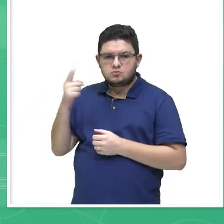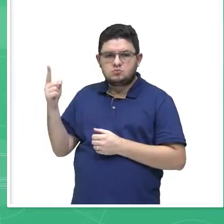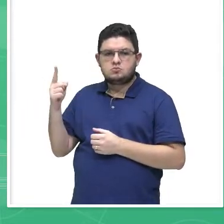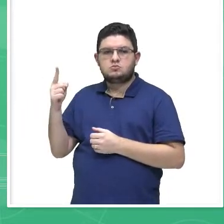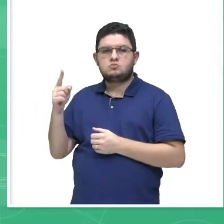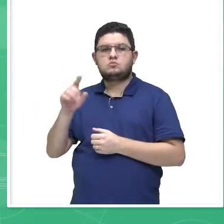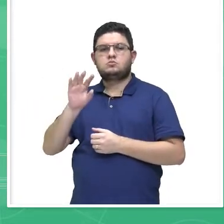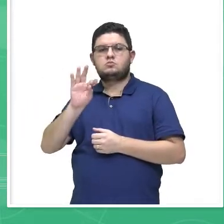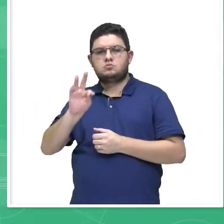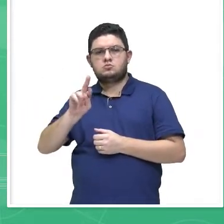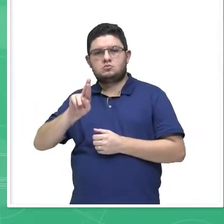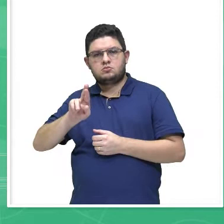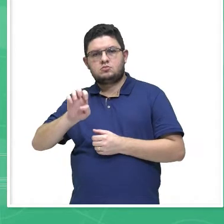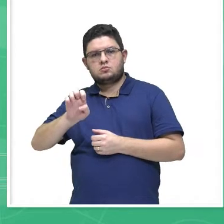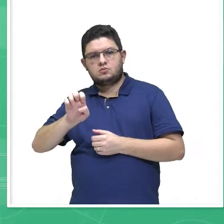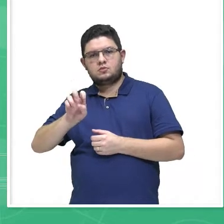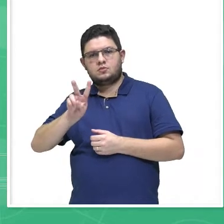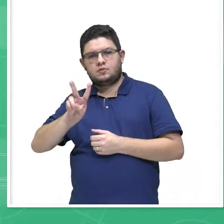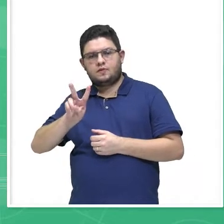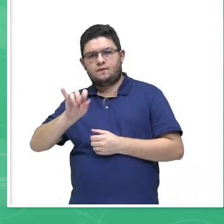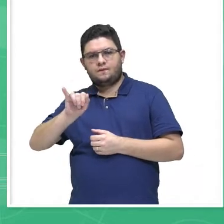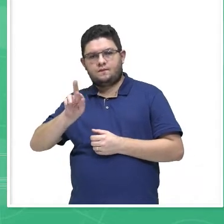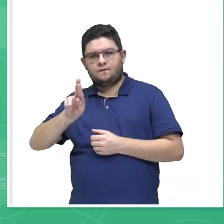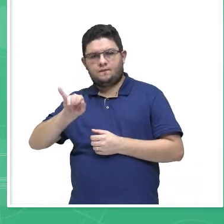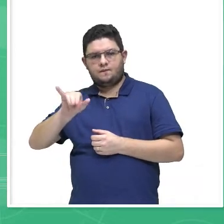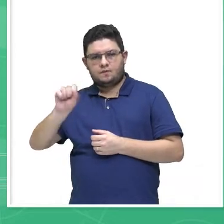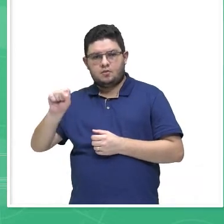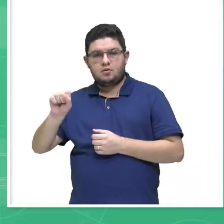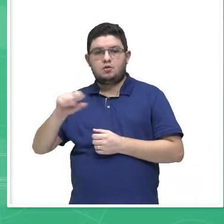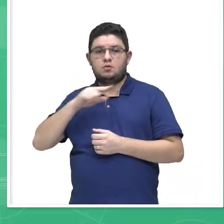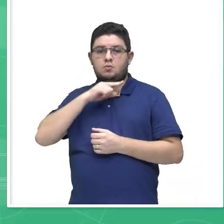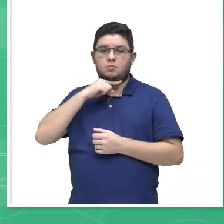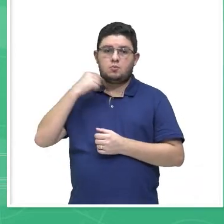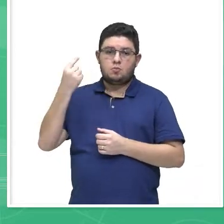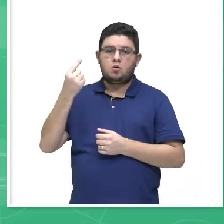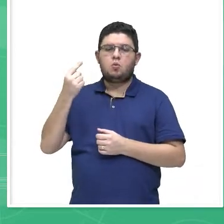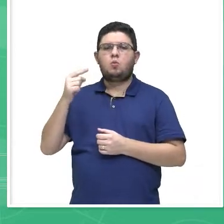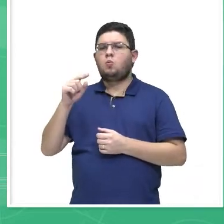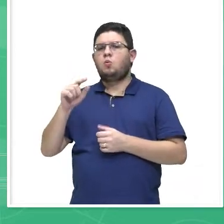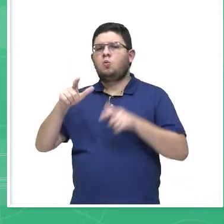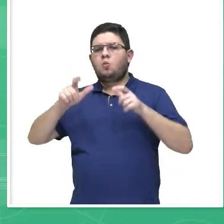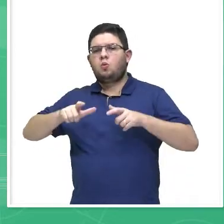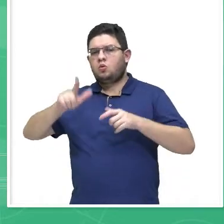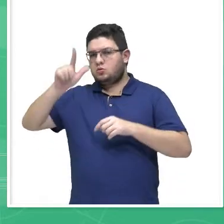cidade de Londres, no Reino Unido, no dia 14 de março de